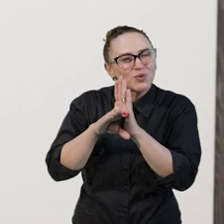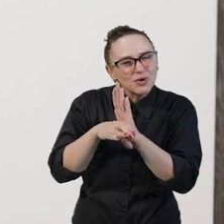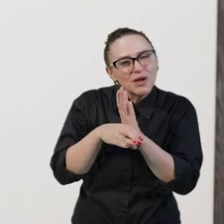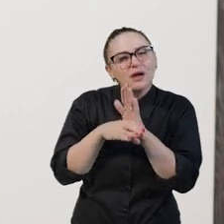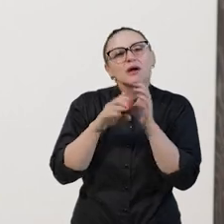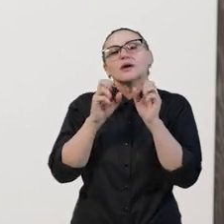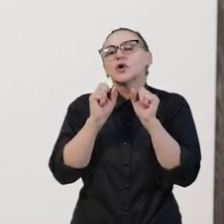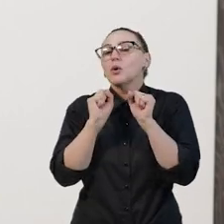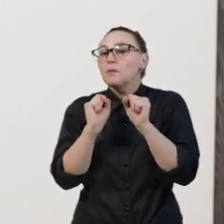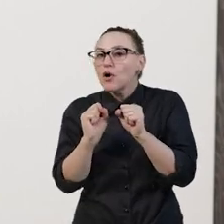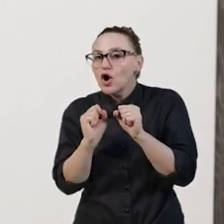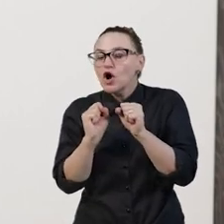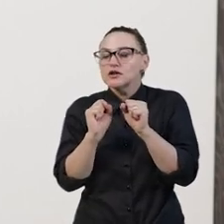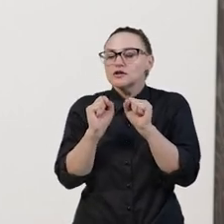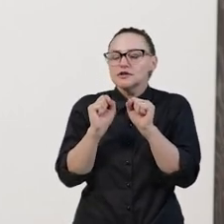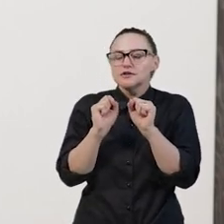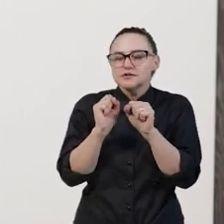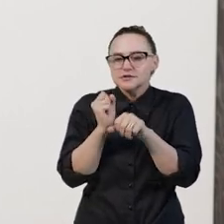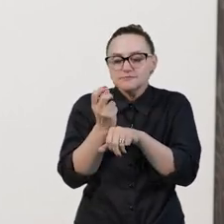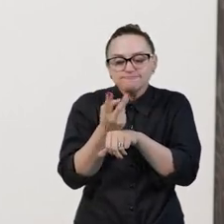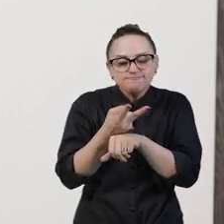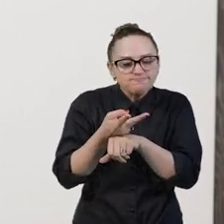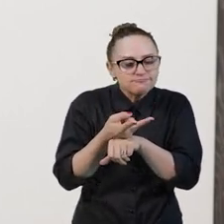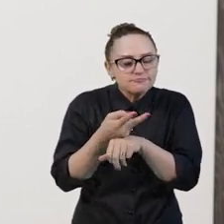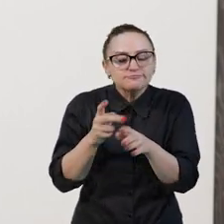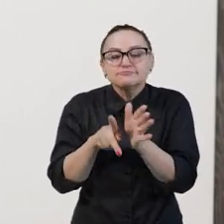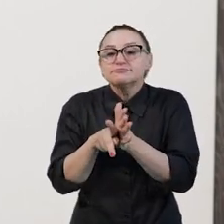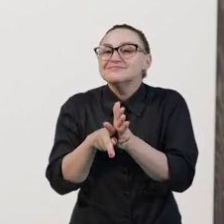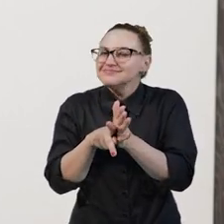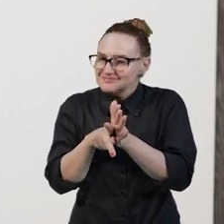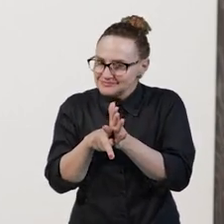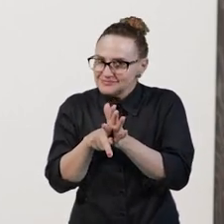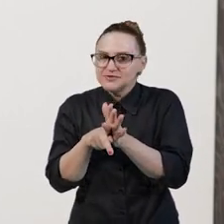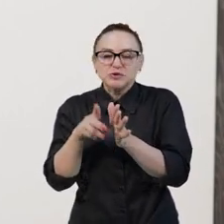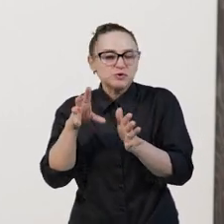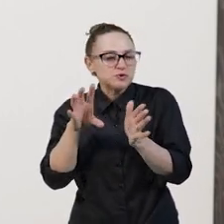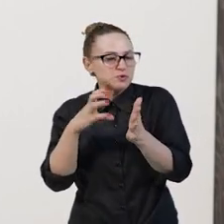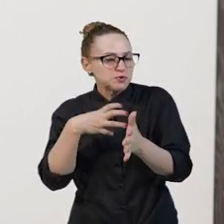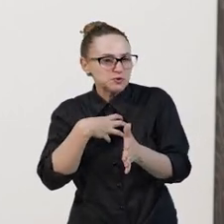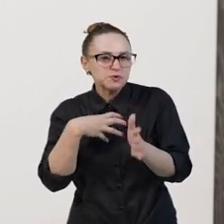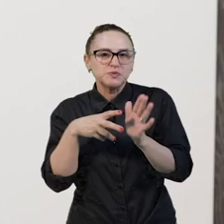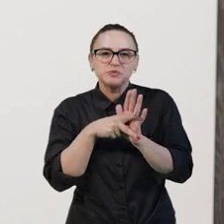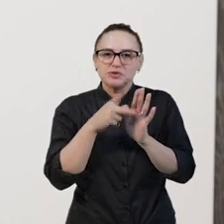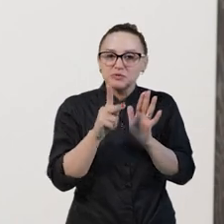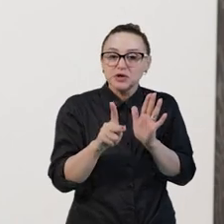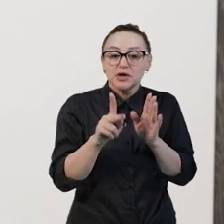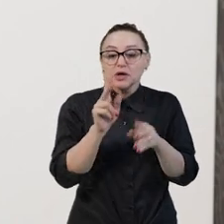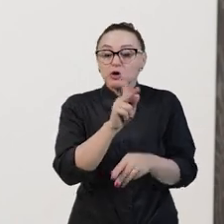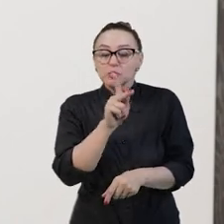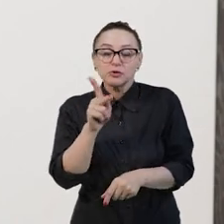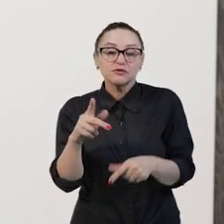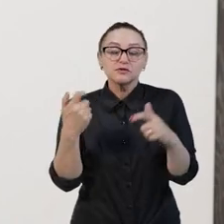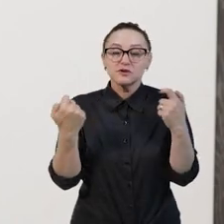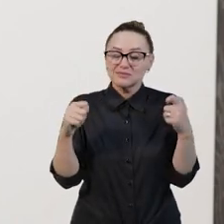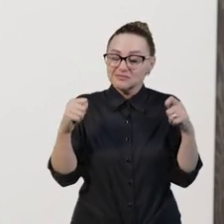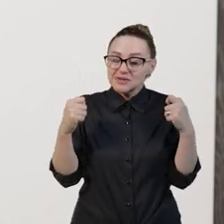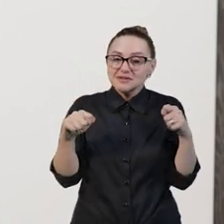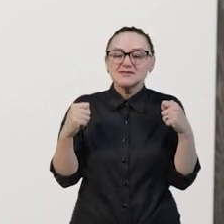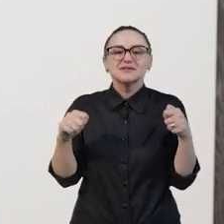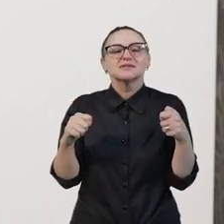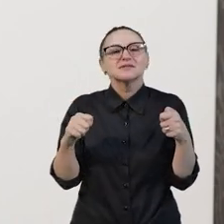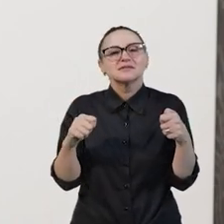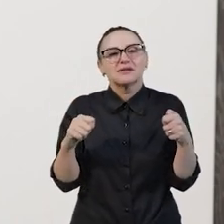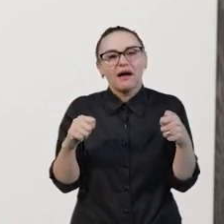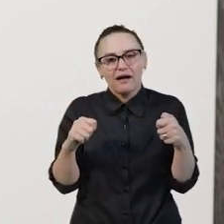na sua rotina nas brincadeiras né e o professor precisa estar predisposto a dialogar e a explorar